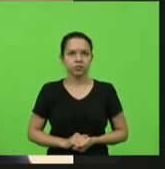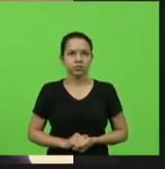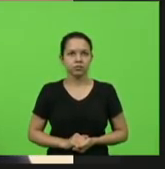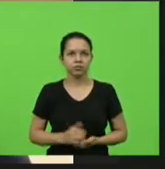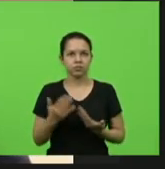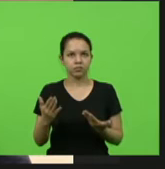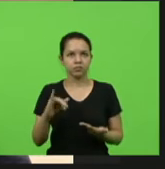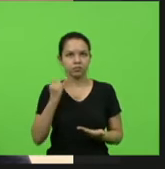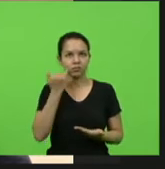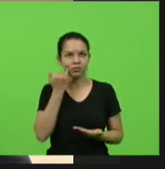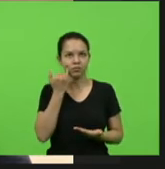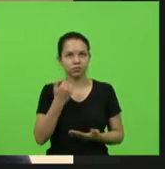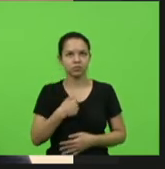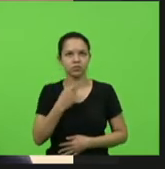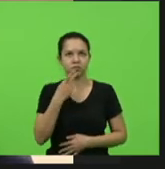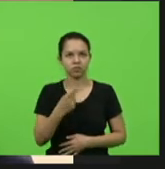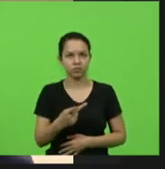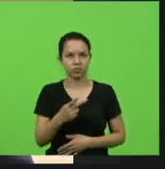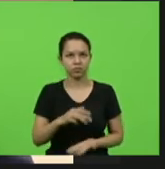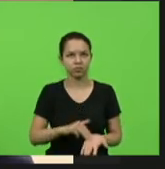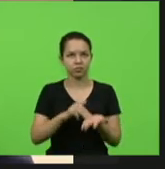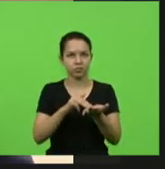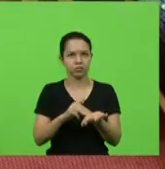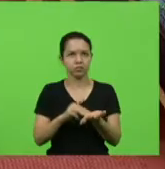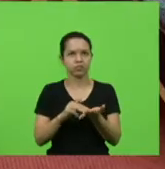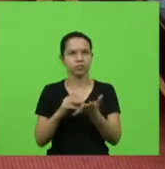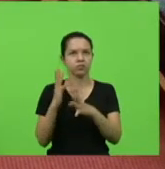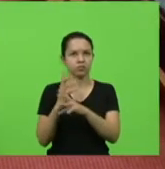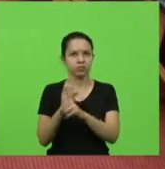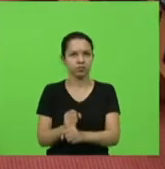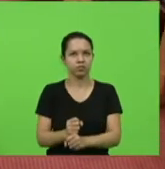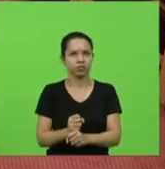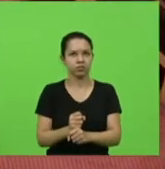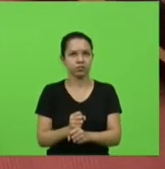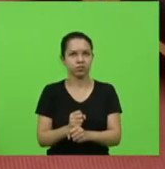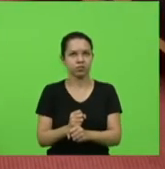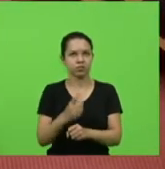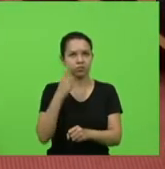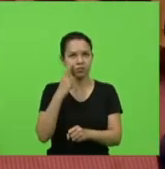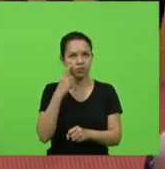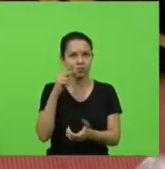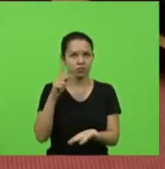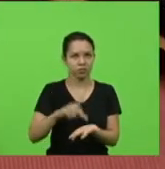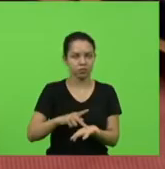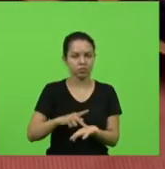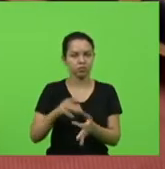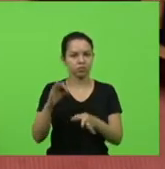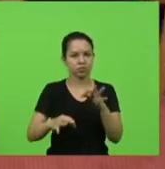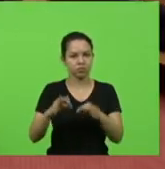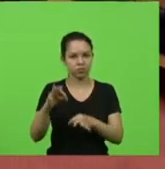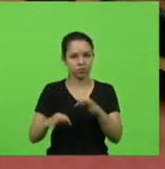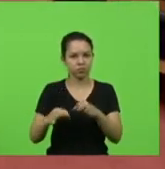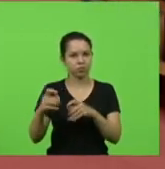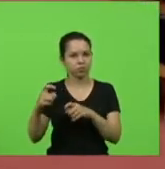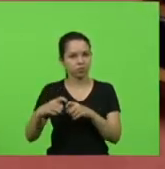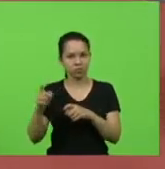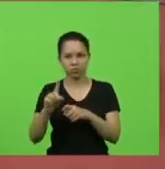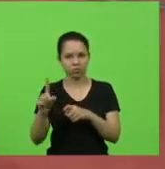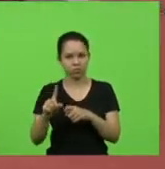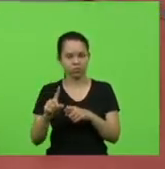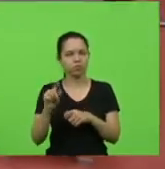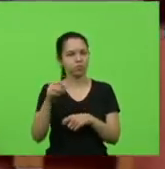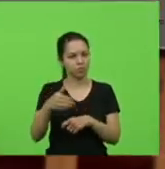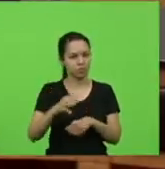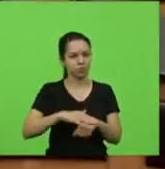Eu falei, a minha moção diz pela apuração dos fatos, né, e quem tem que julgar, né, é o médico, quem tem que julgar é a polícia, esse